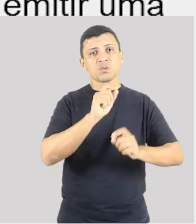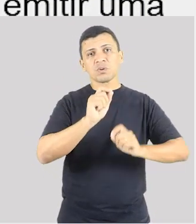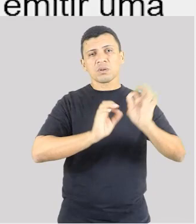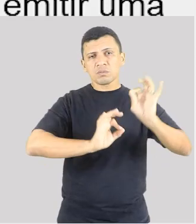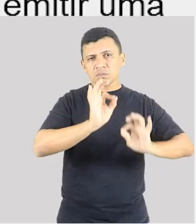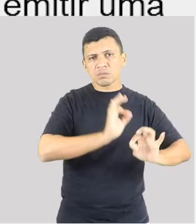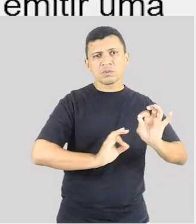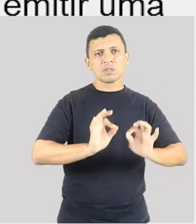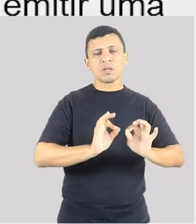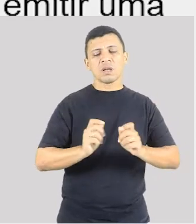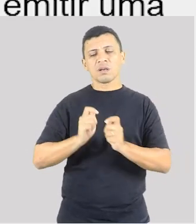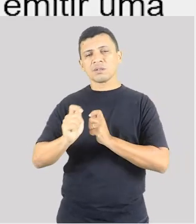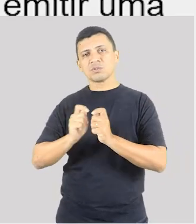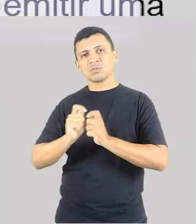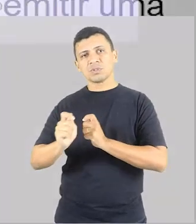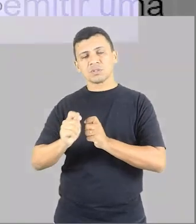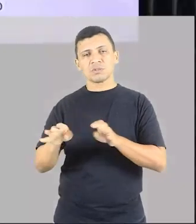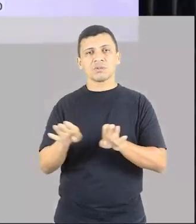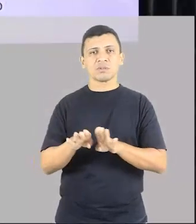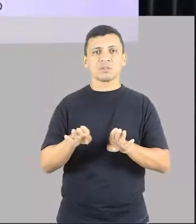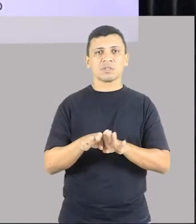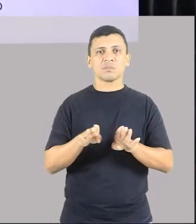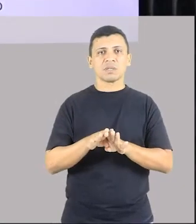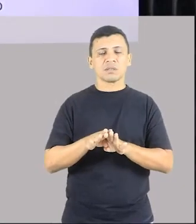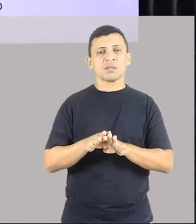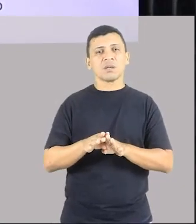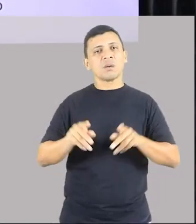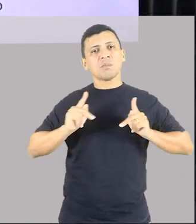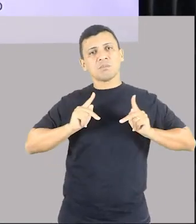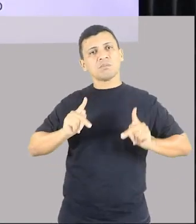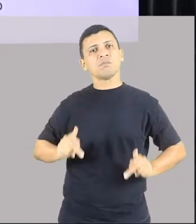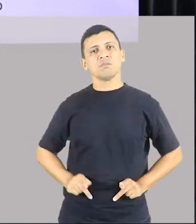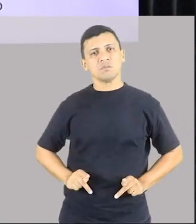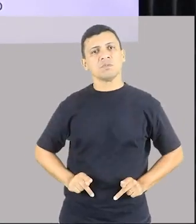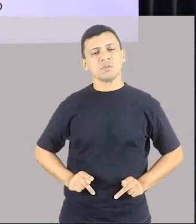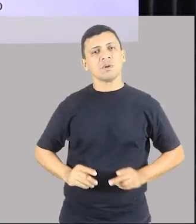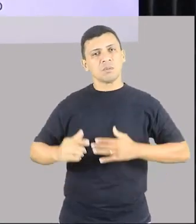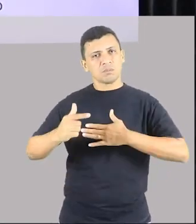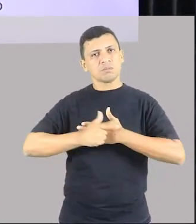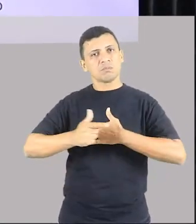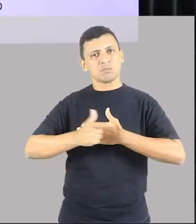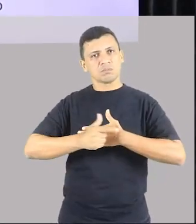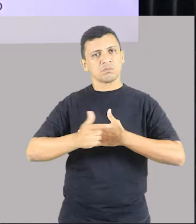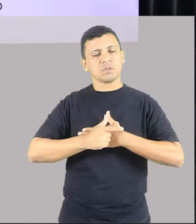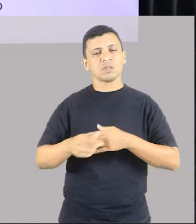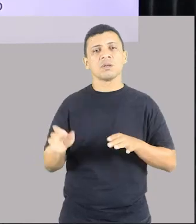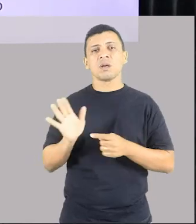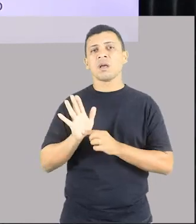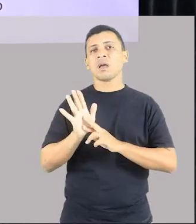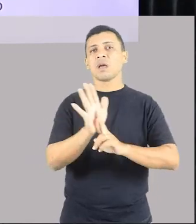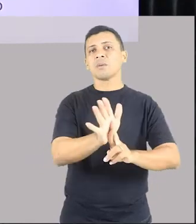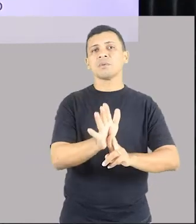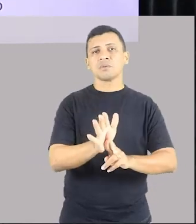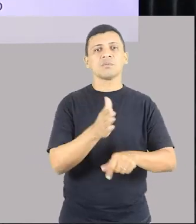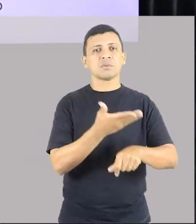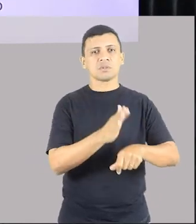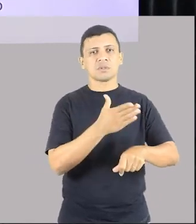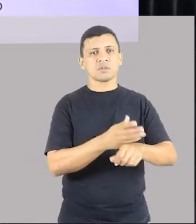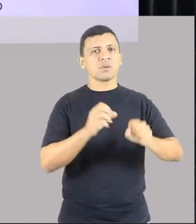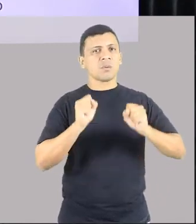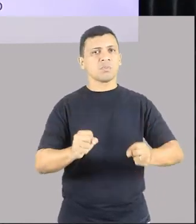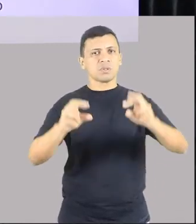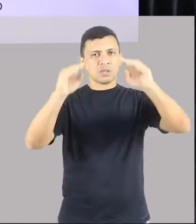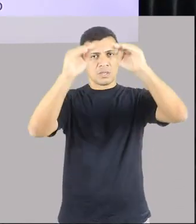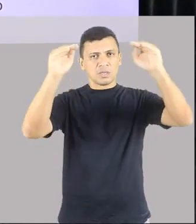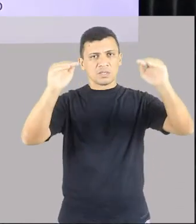disciplinar o funcionamento da administração e da conduta funcional dos seus agentes, representando o exercício do poder hierárquico do